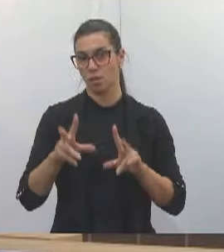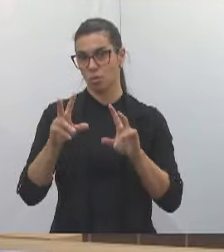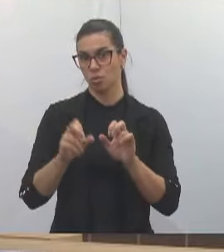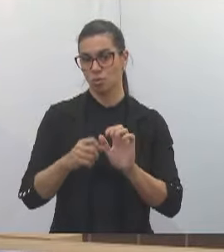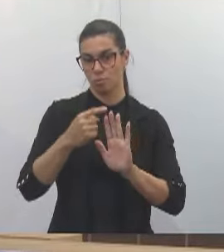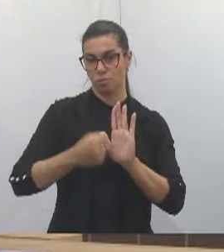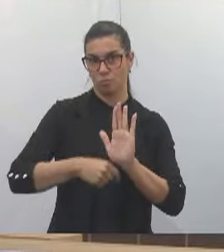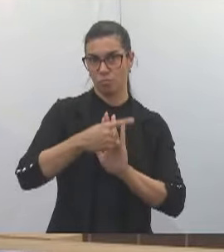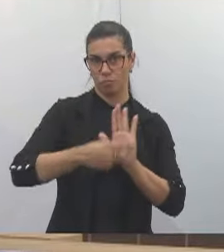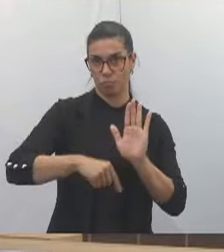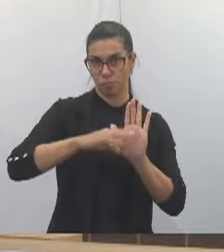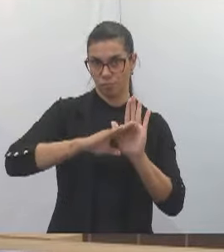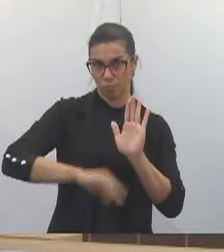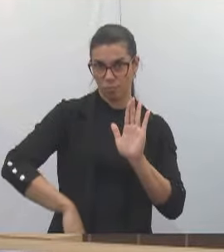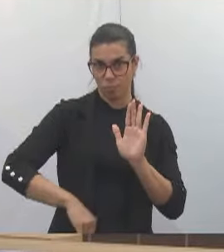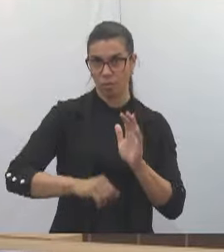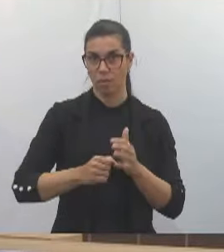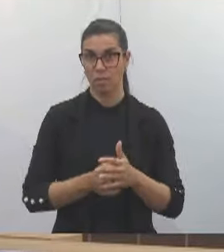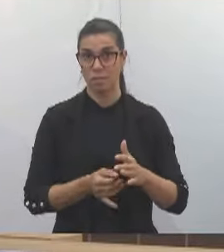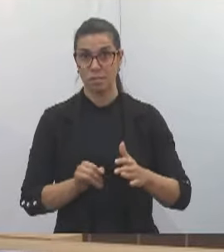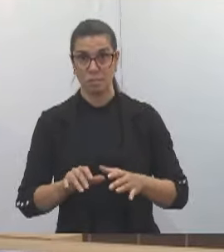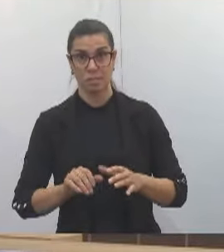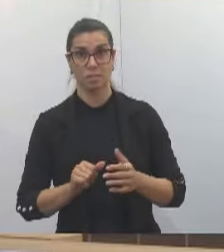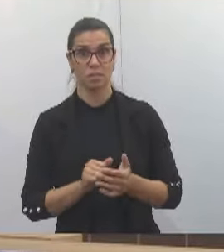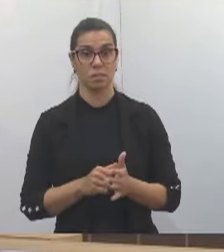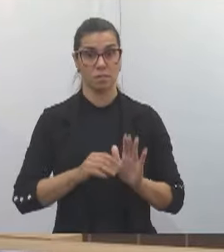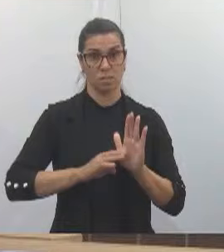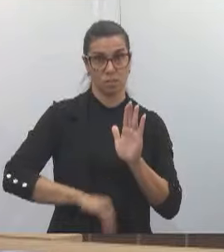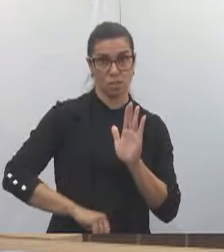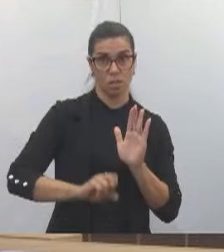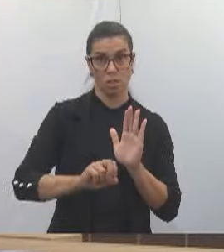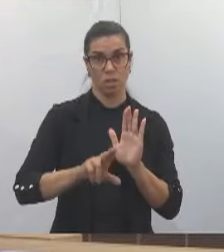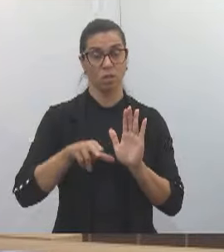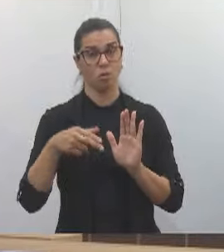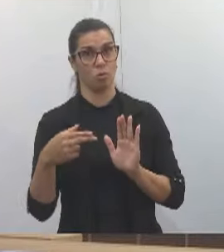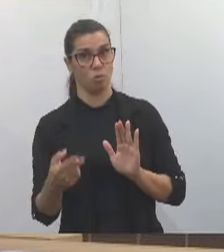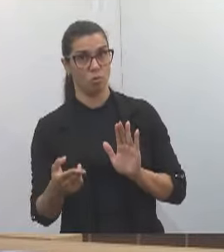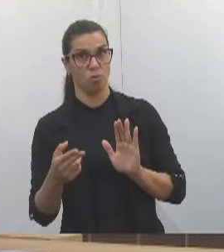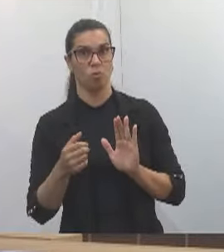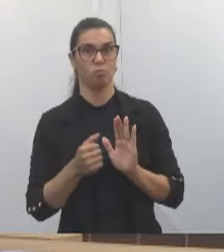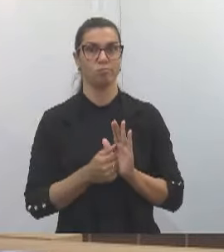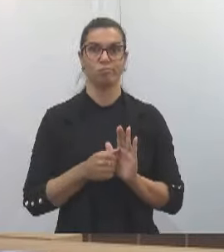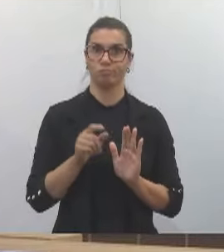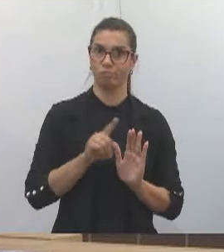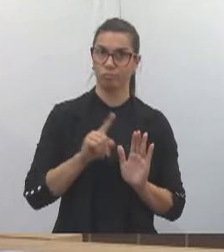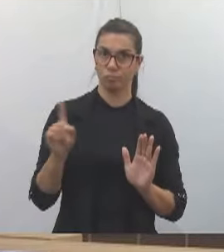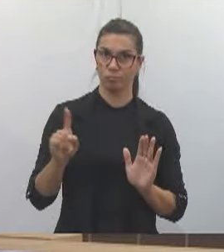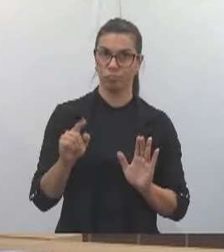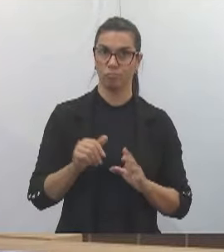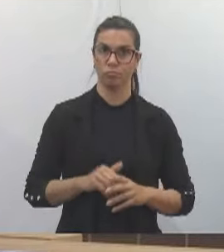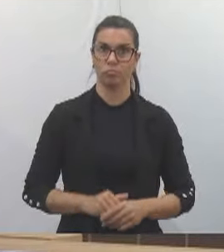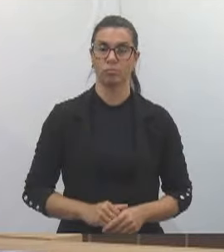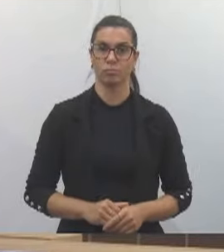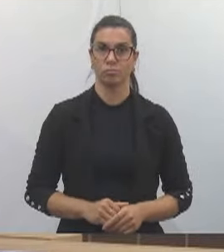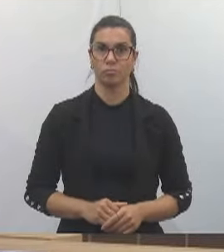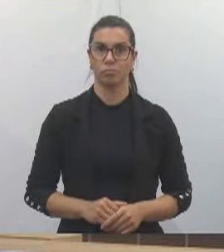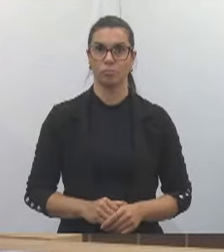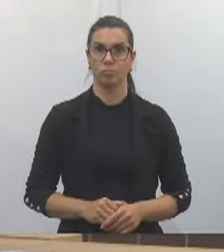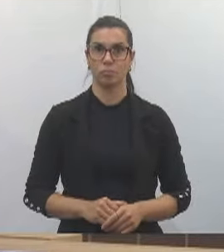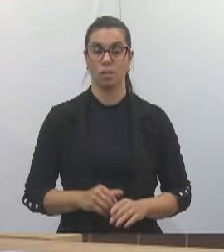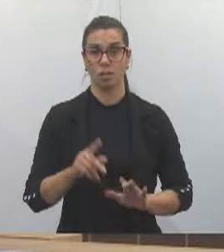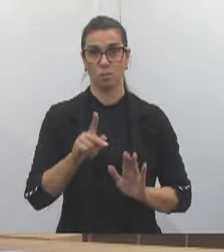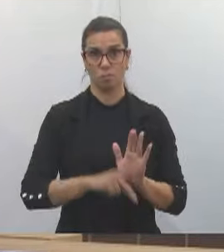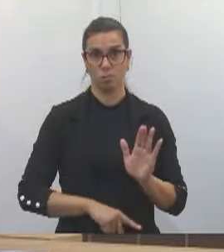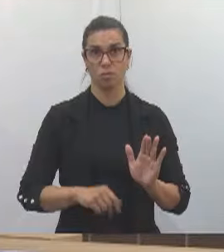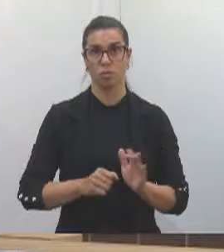do prefeito. Se nós vamos quebrar o veto do prefeito ou não. E é um